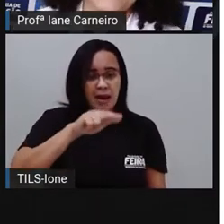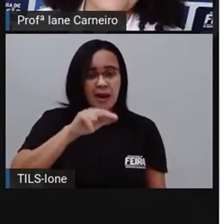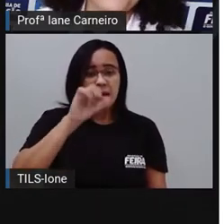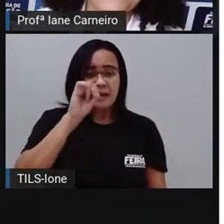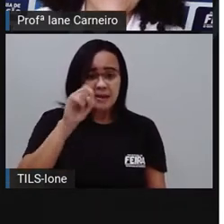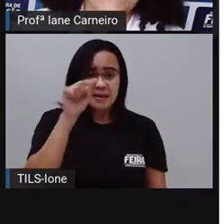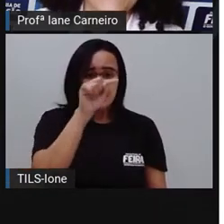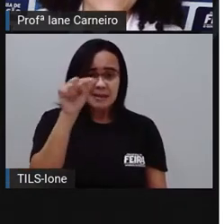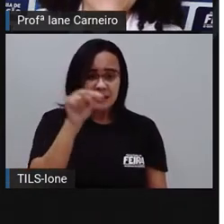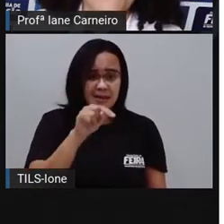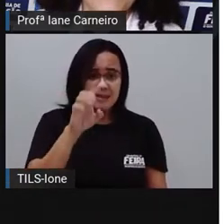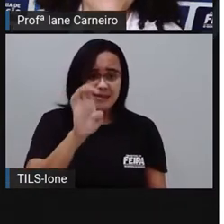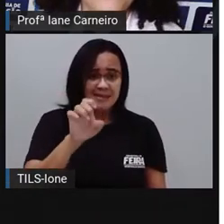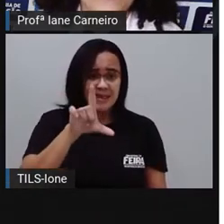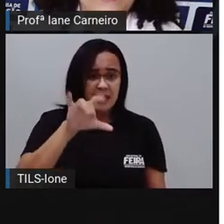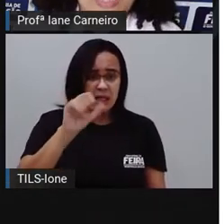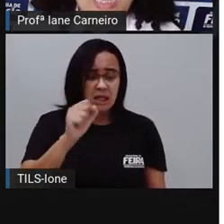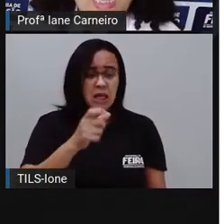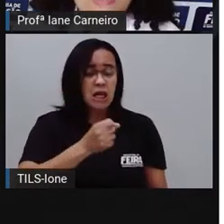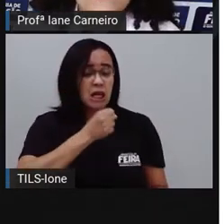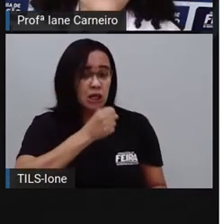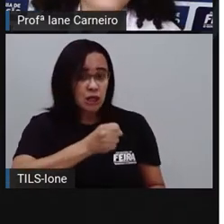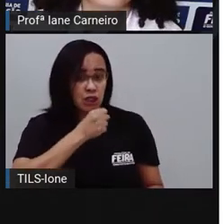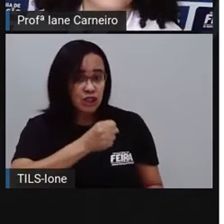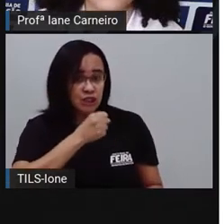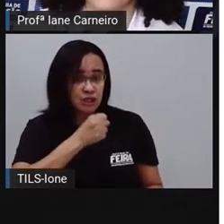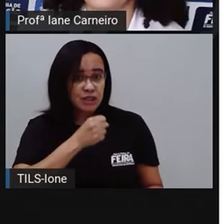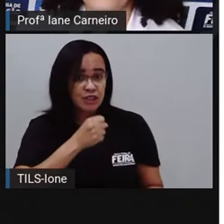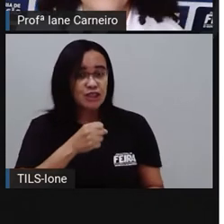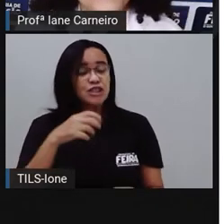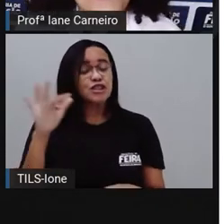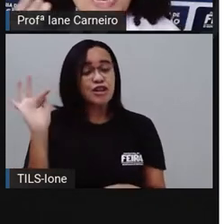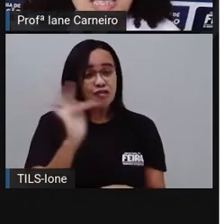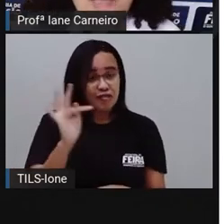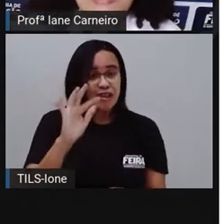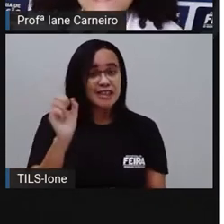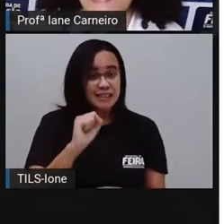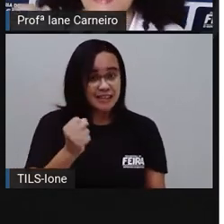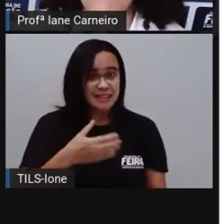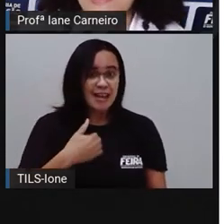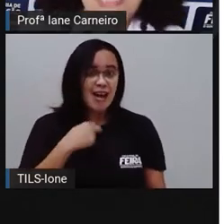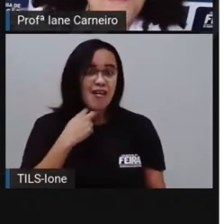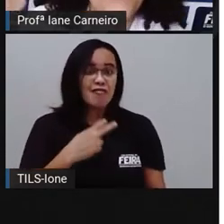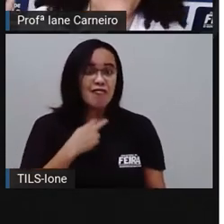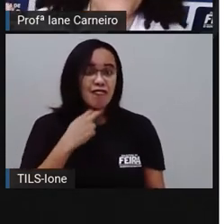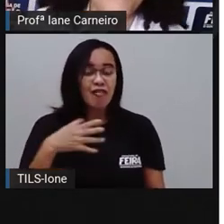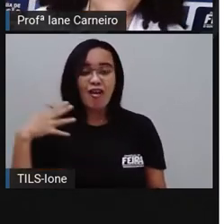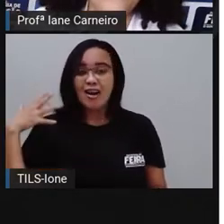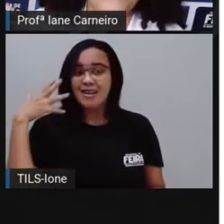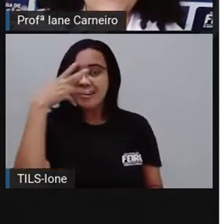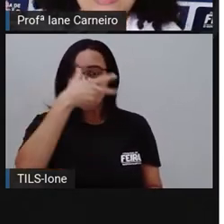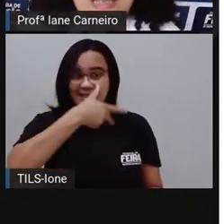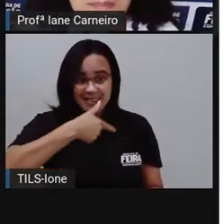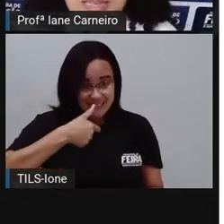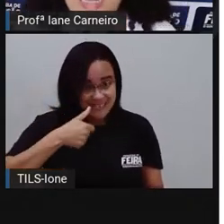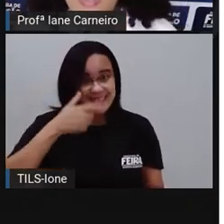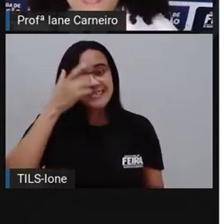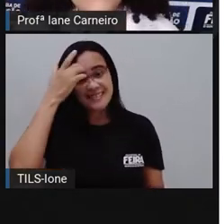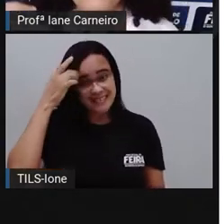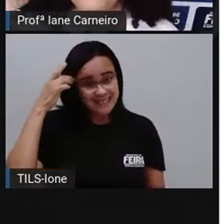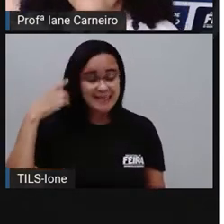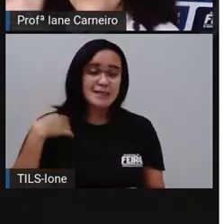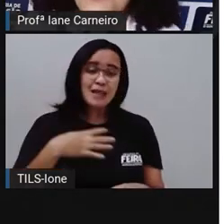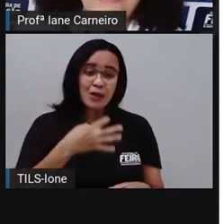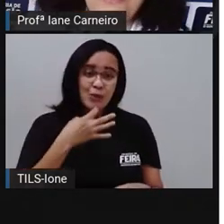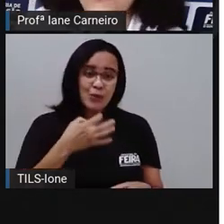Pois é. Ela é uma cantora feirense, né? Ela tem uma voz belíssima, né? E é reconhecida pelo samba, né? Ela